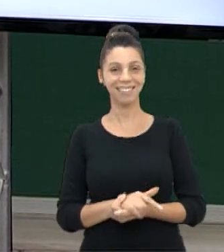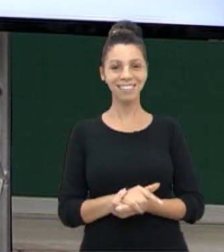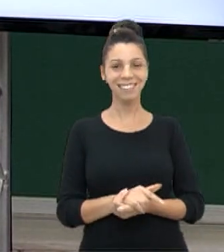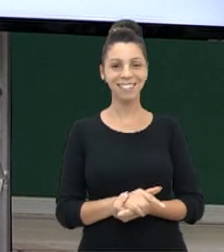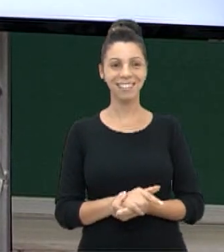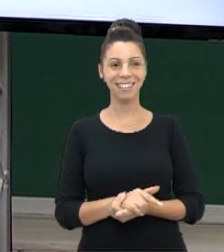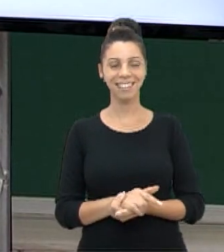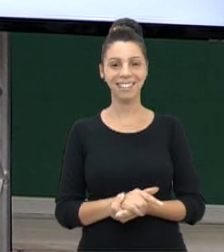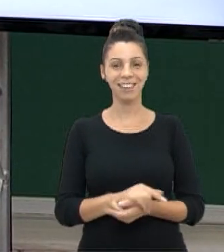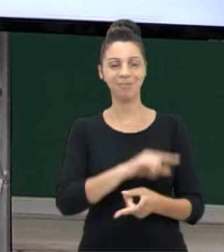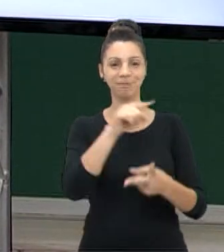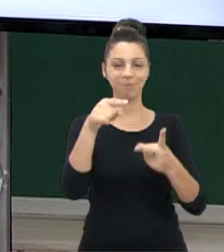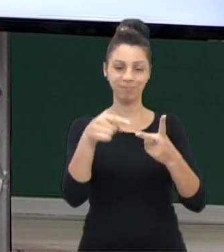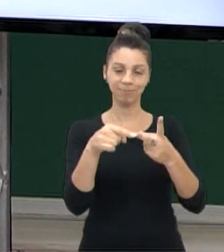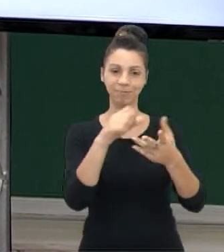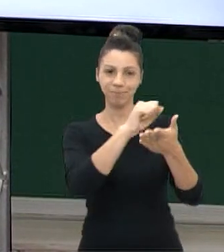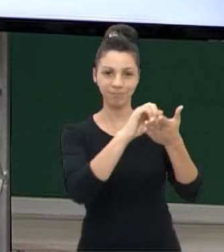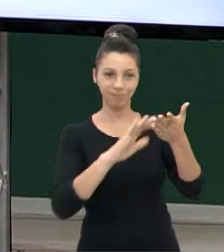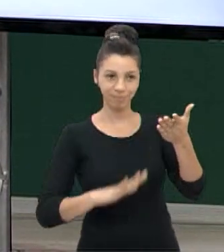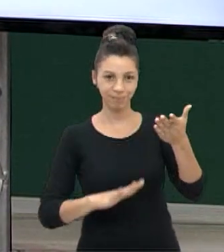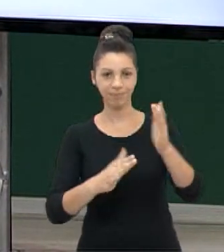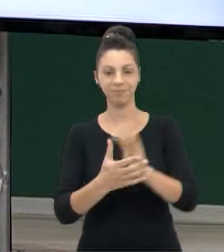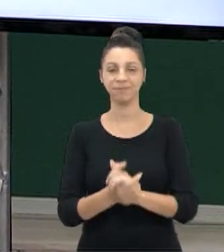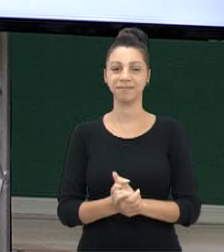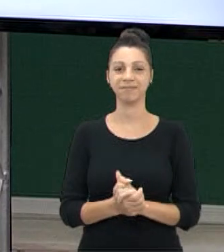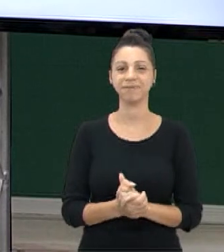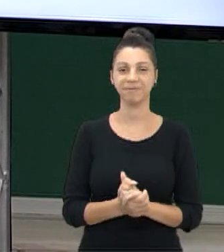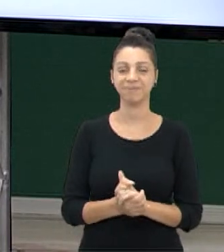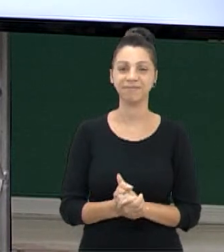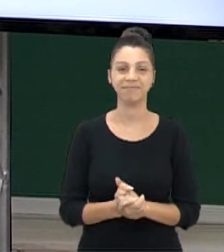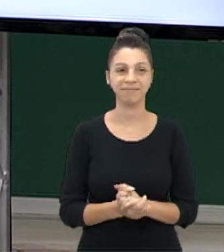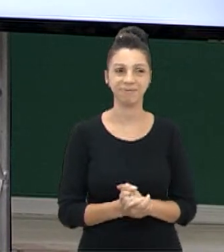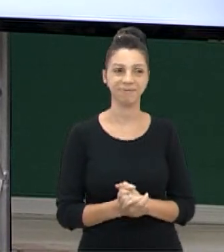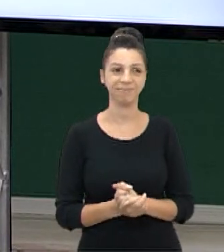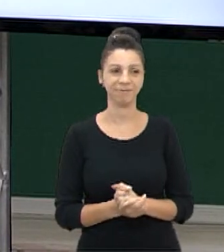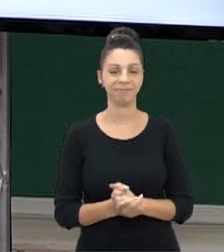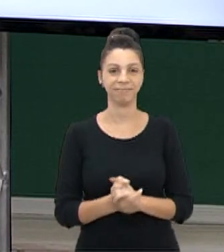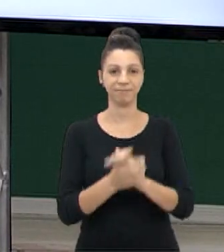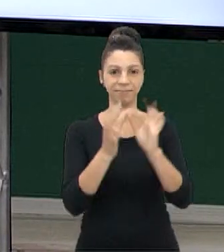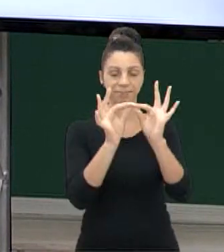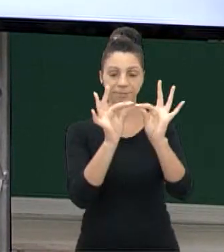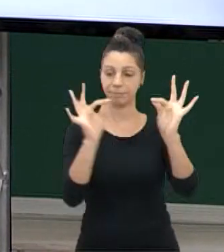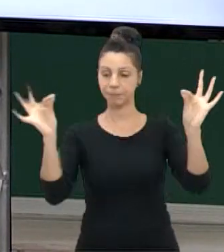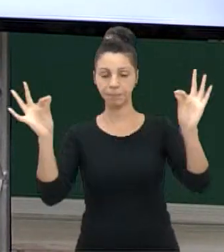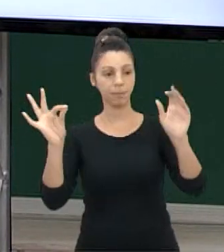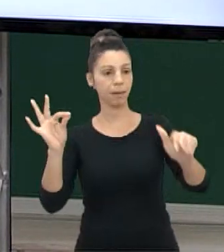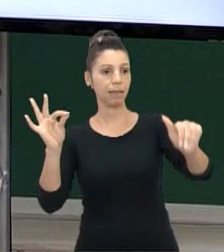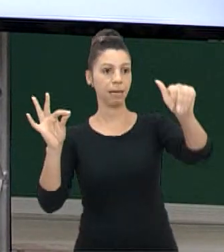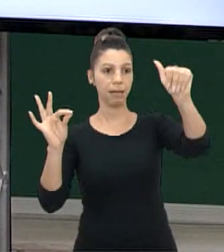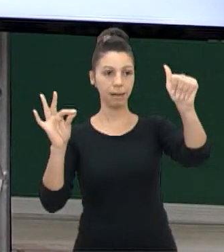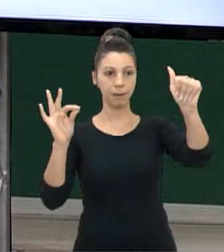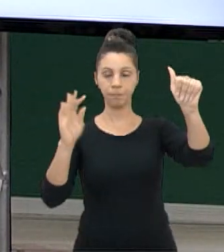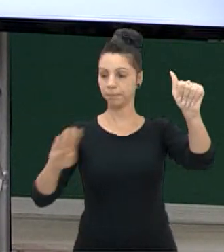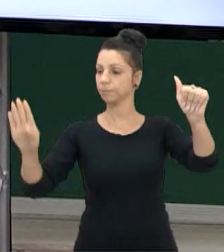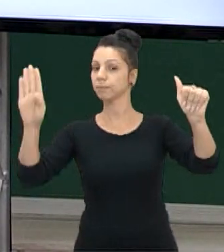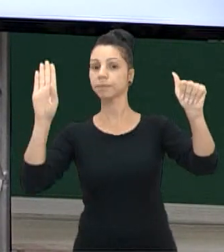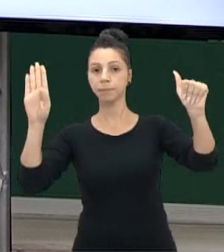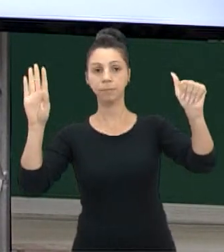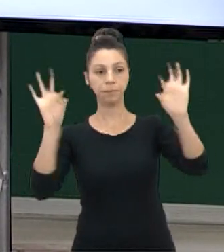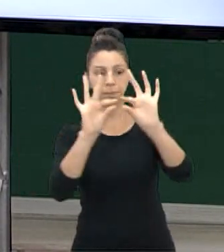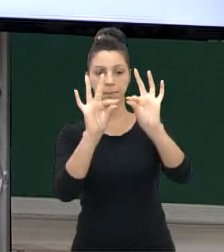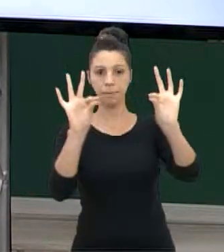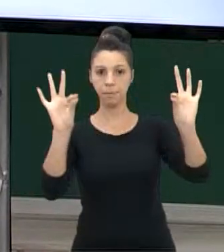ter o exercício 2 desse tópico. Olha lá, a distância do ponto A ao ponto B na figura